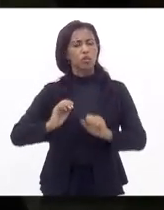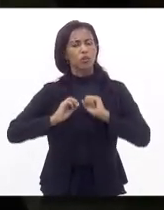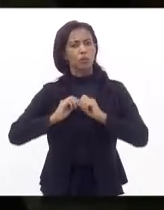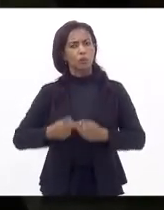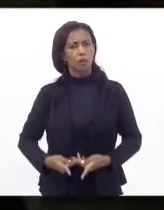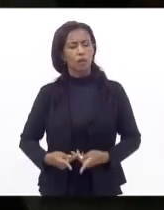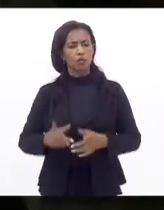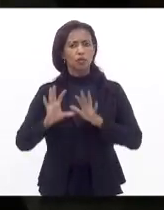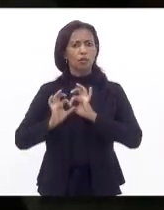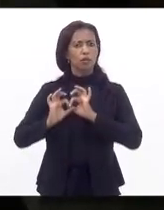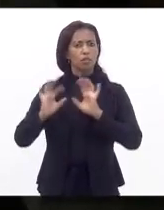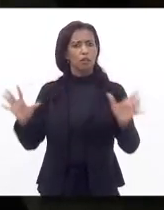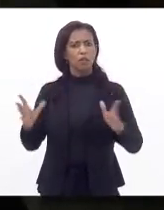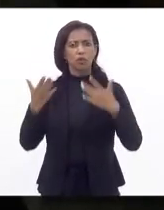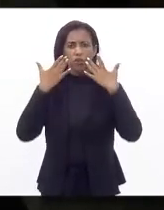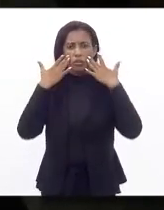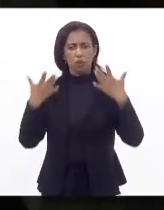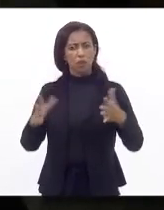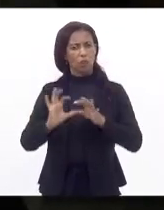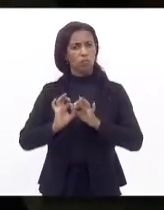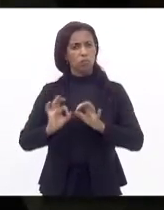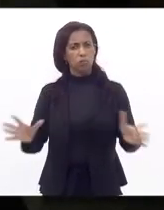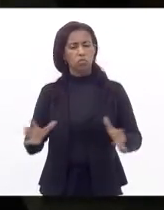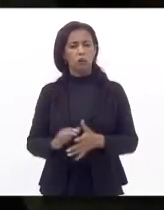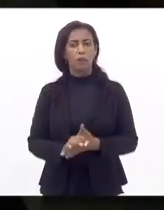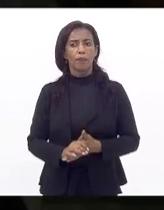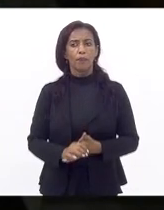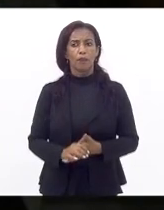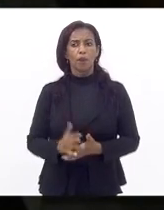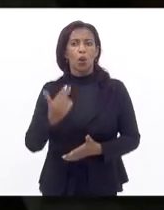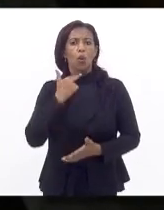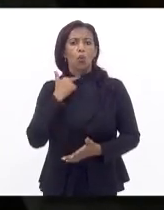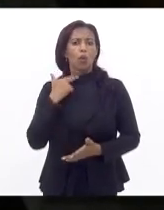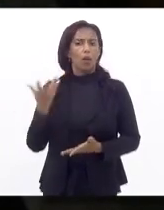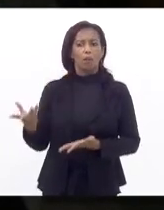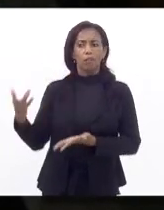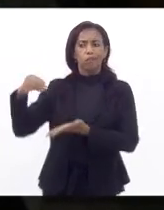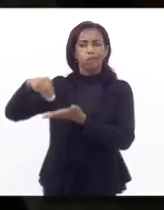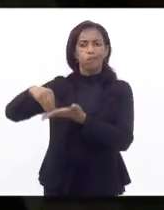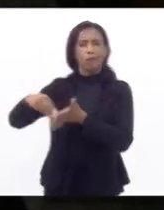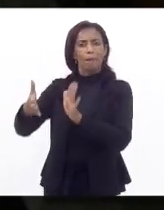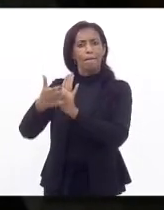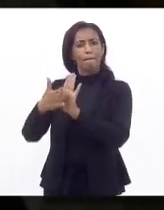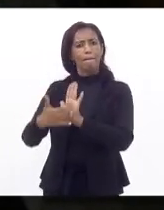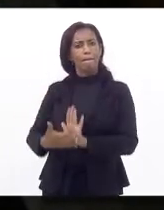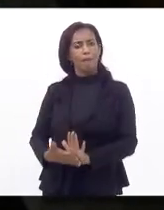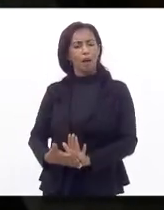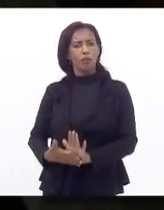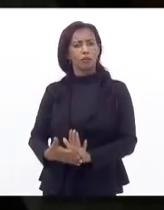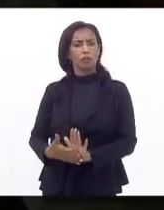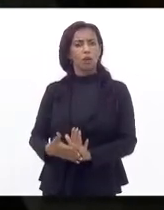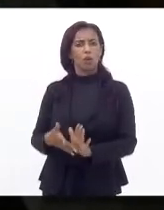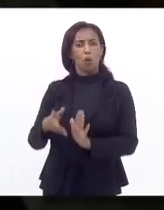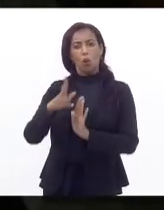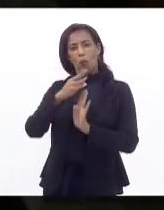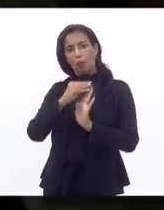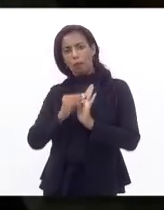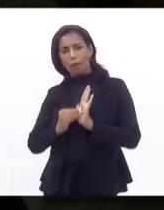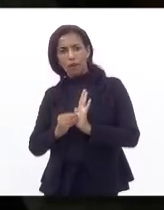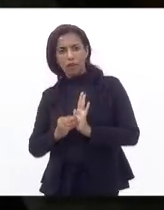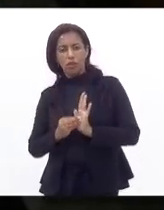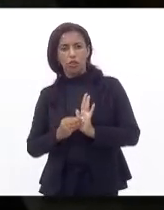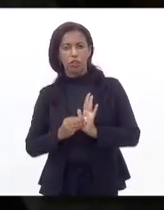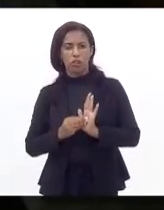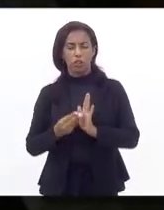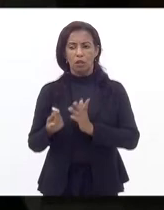O direito à liberdade, o direito à expressão livre. Portanto, não dá para colocar a pauta dos direitos humanos como uma agenda fluida, como uma